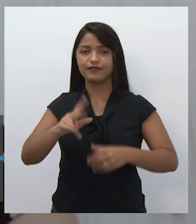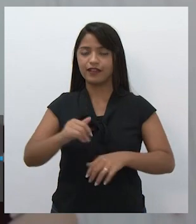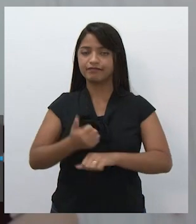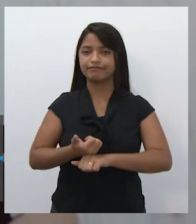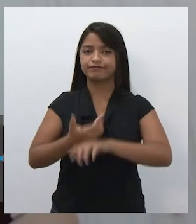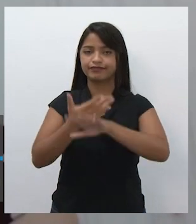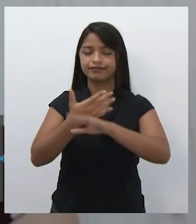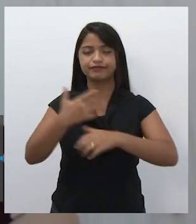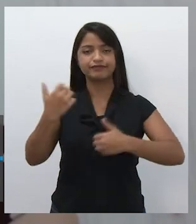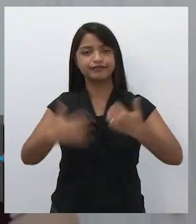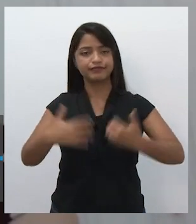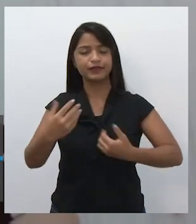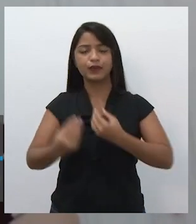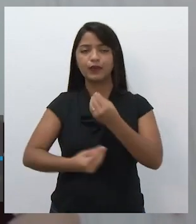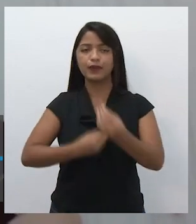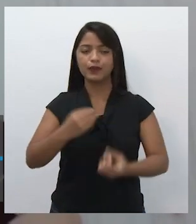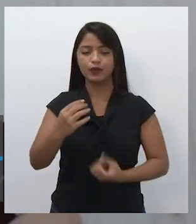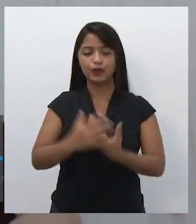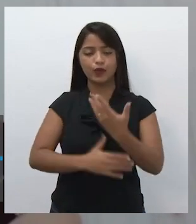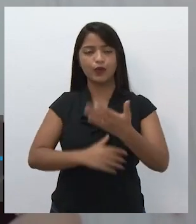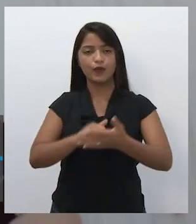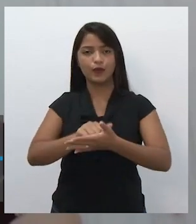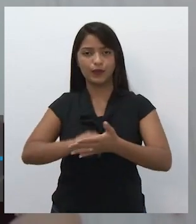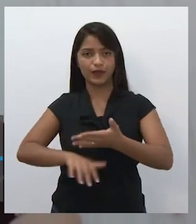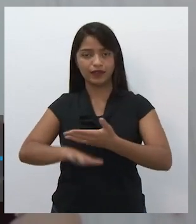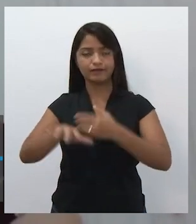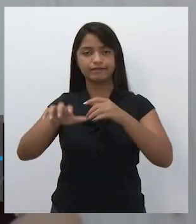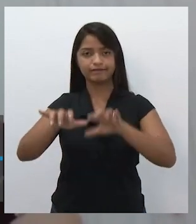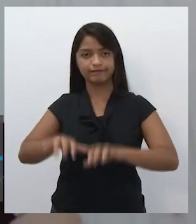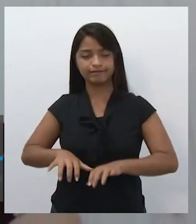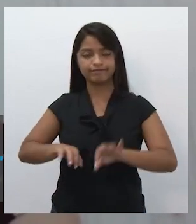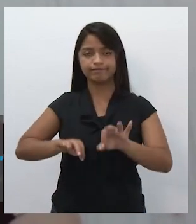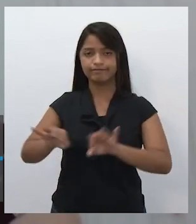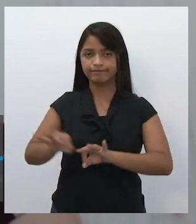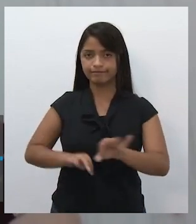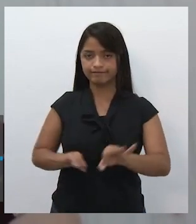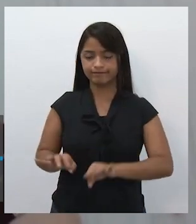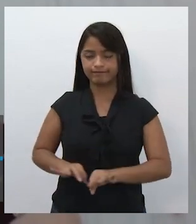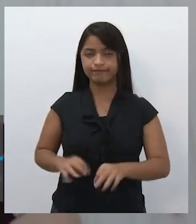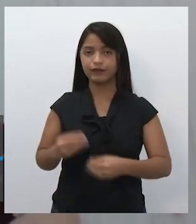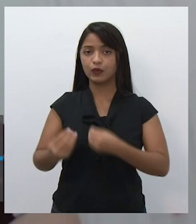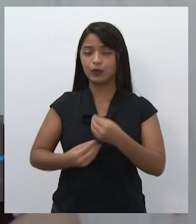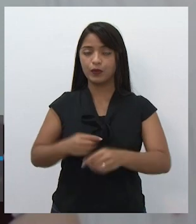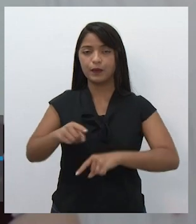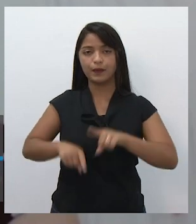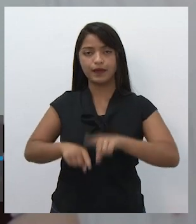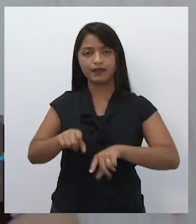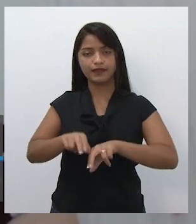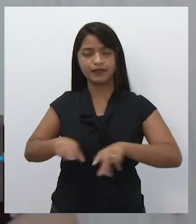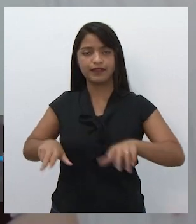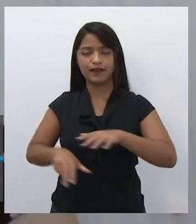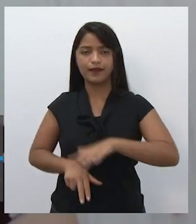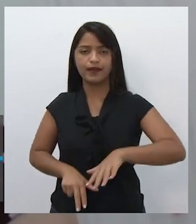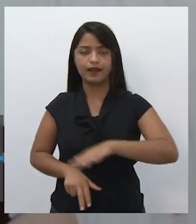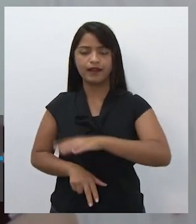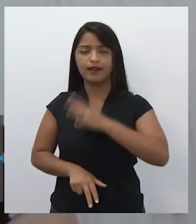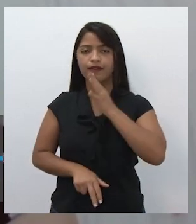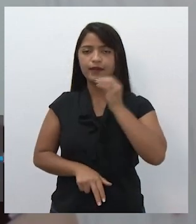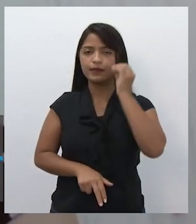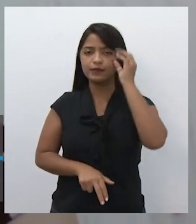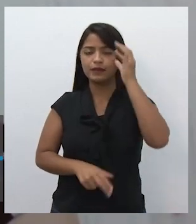sobre como foi a construção do currículo e como estão sendo construídos os materiais dessa área do conhecimento,